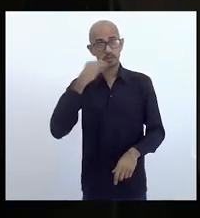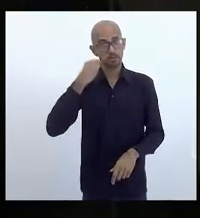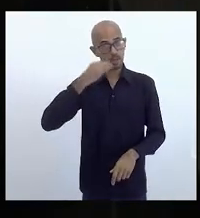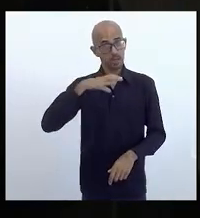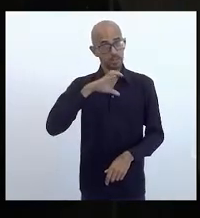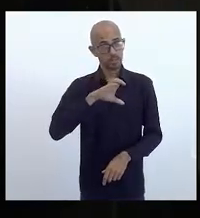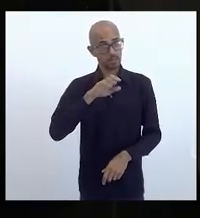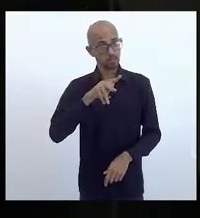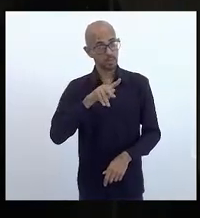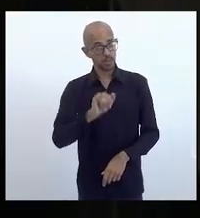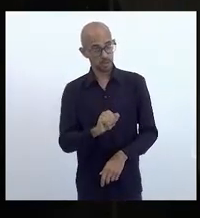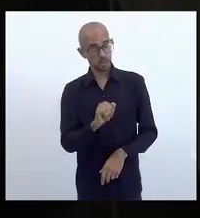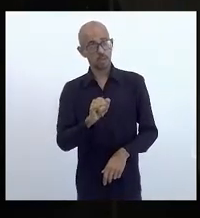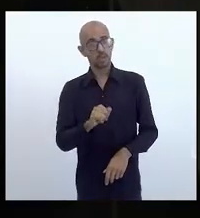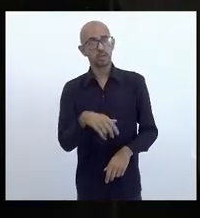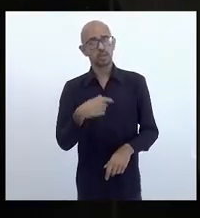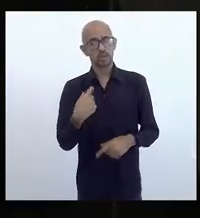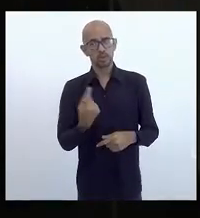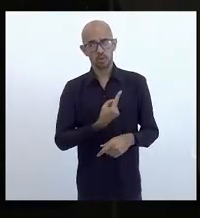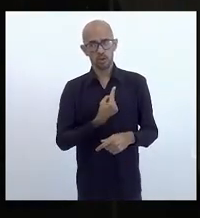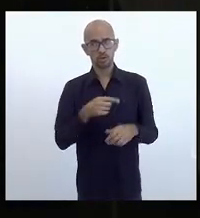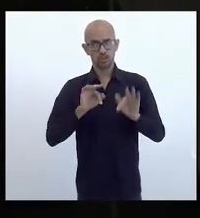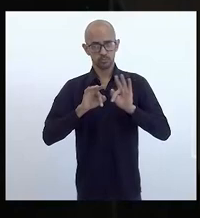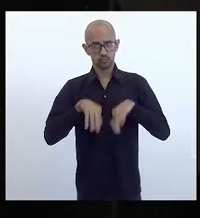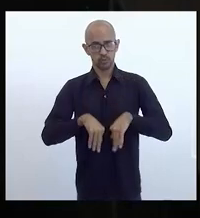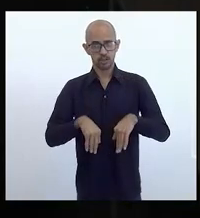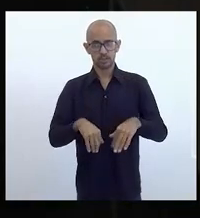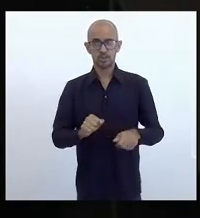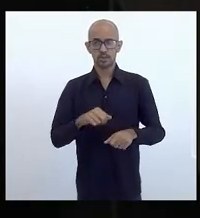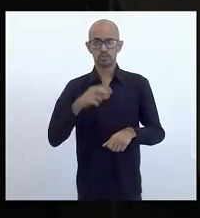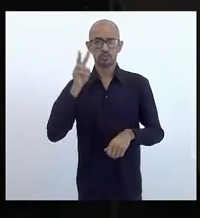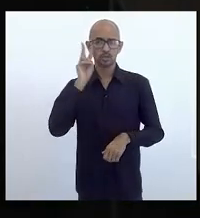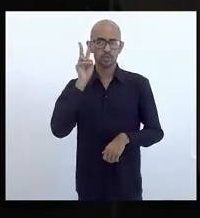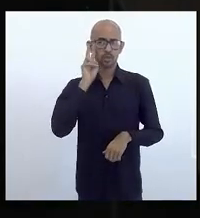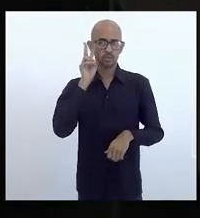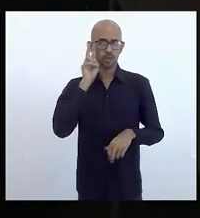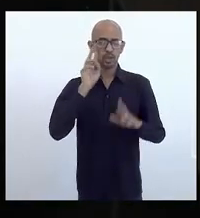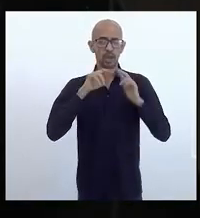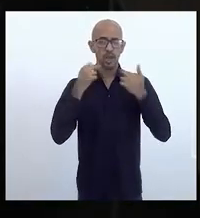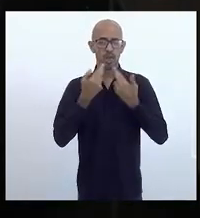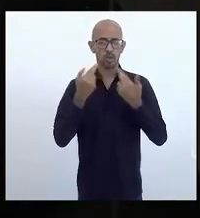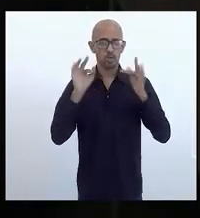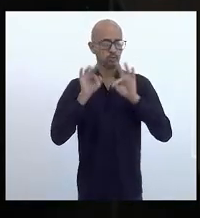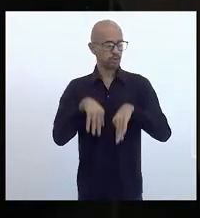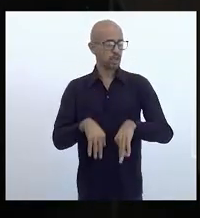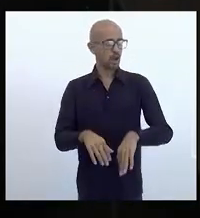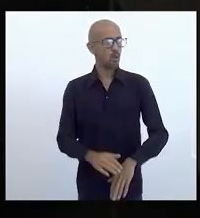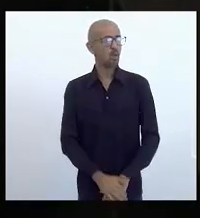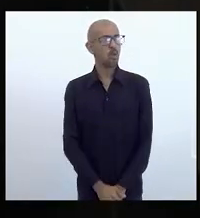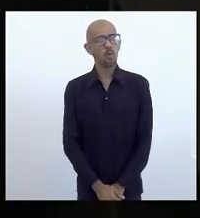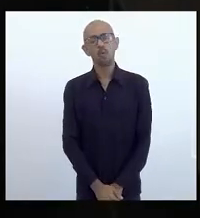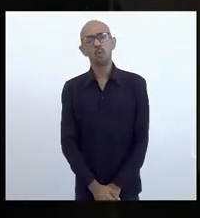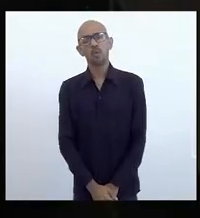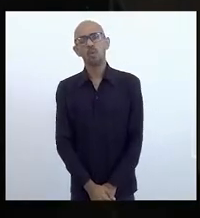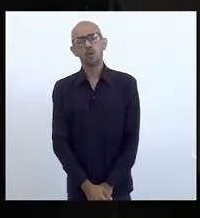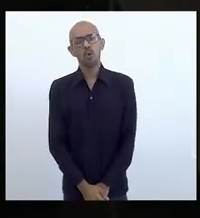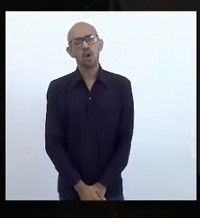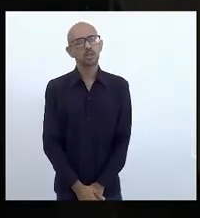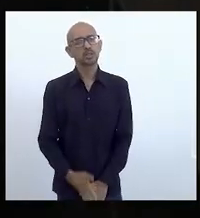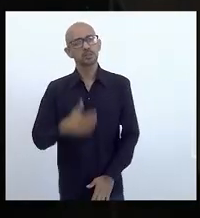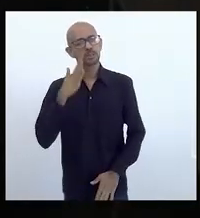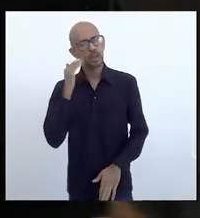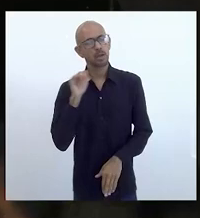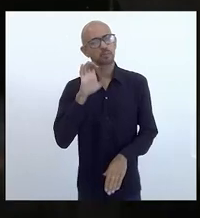das participações especiais, estamos acabando agora o trabalho, segunda-feira que vem é a reunião final, nós sabemos que o Estado do Rio de